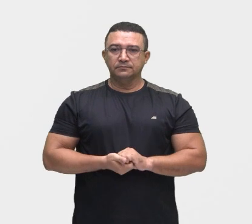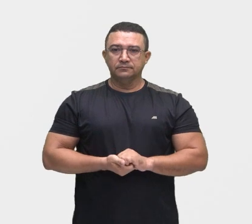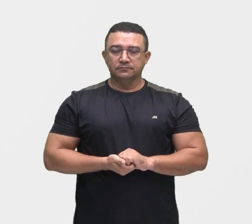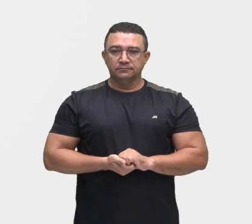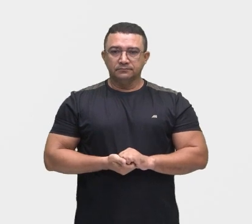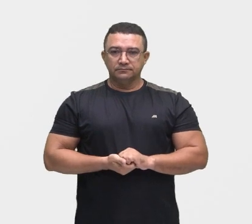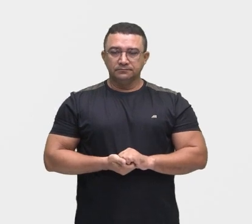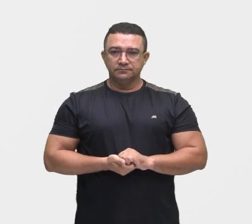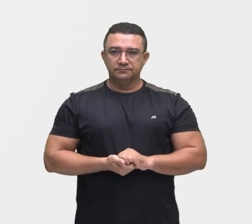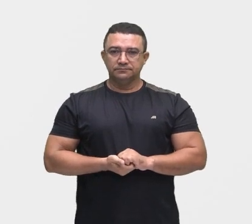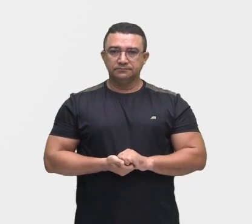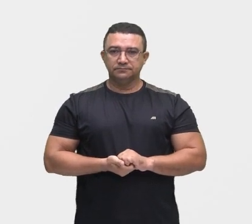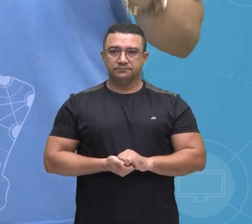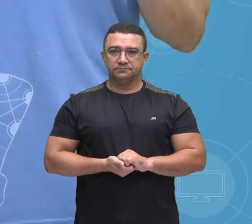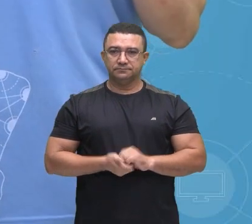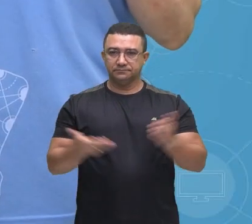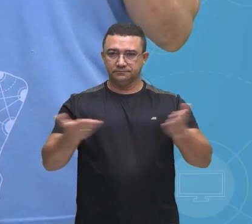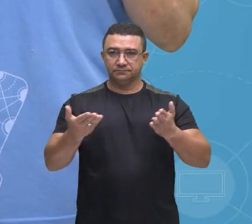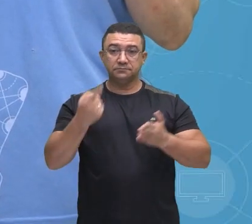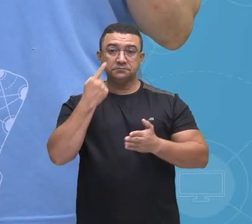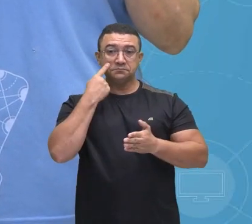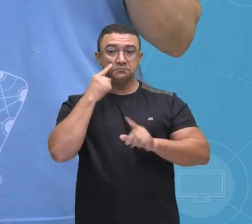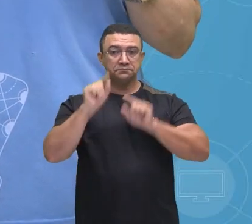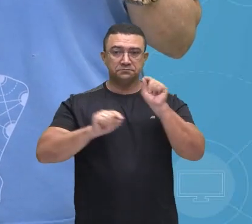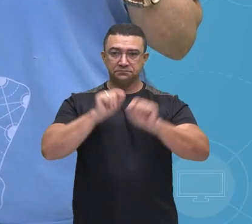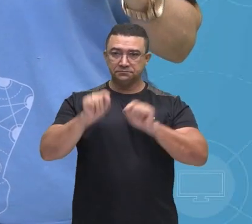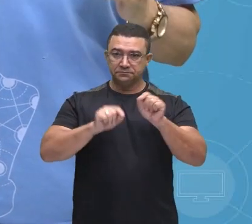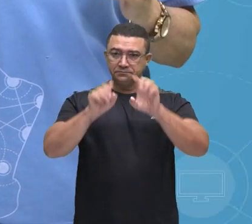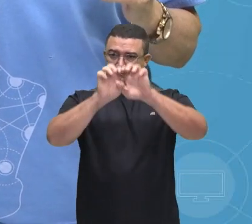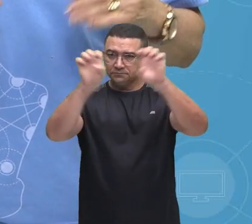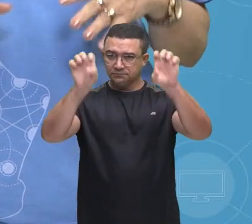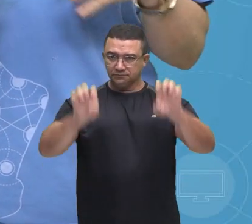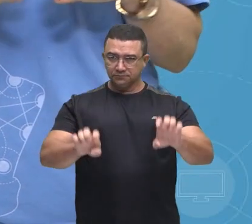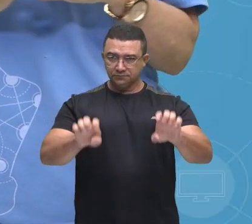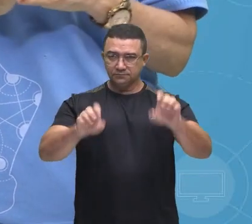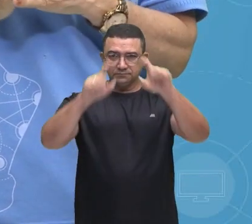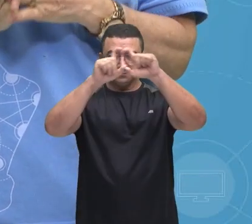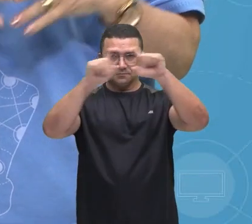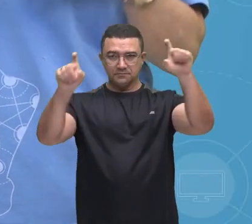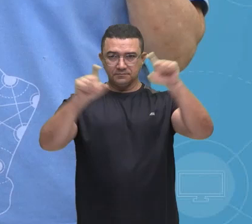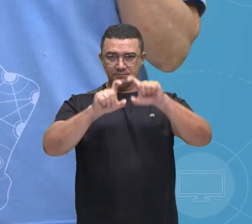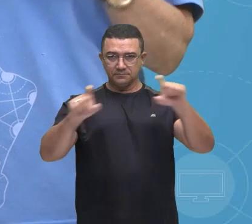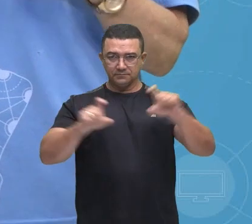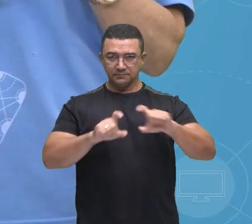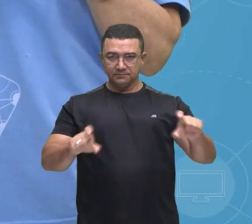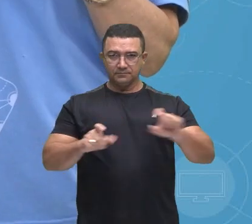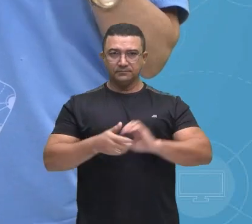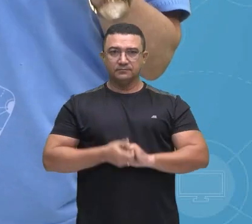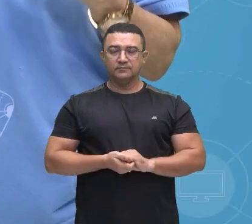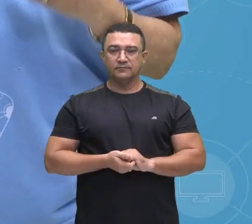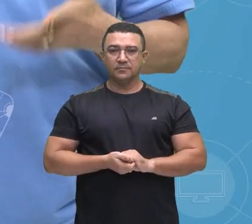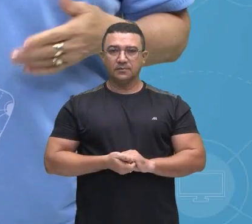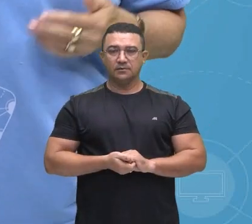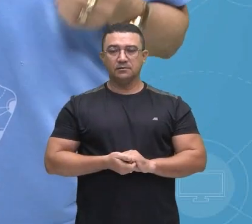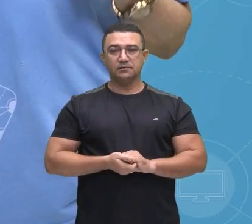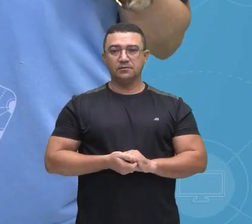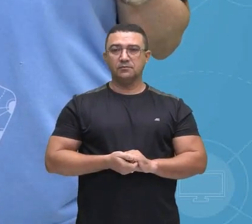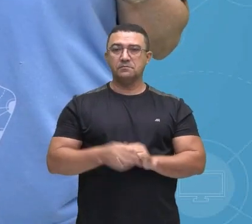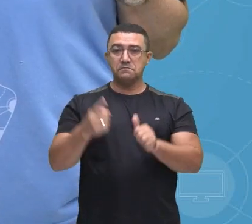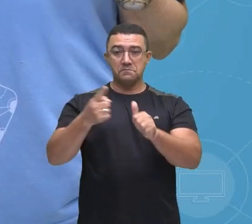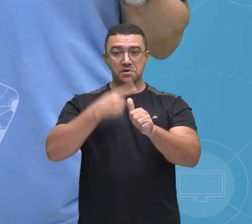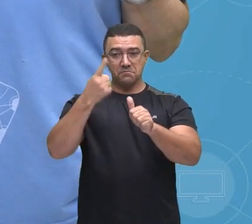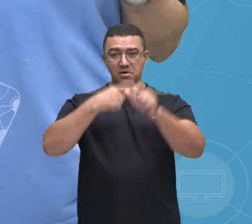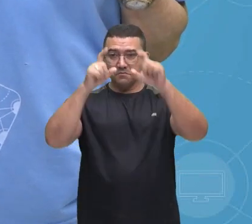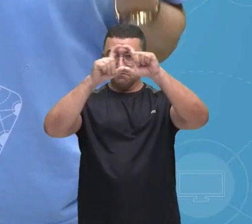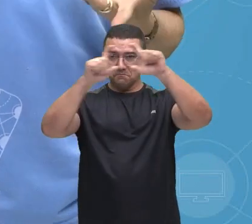então observar agora essa estruturação de parágrafo. Vamos compreender o parágrafo introdutório, o